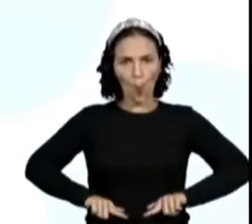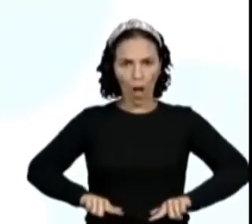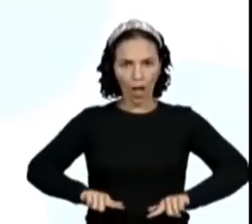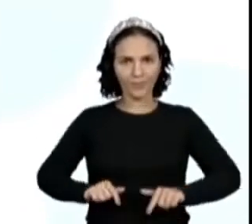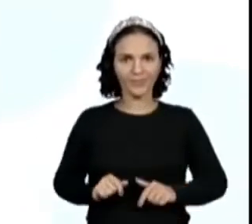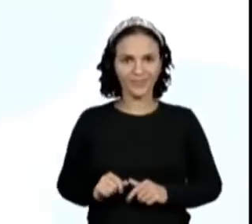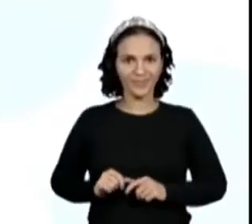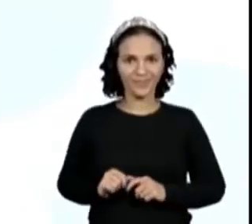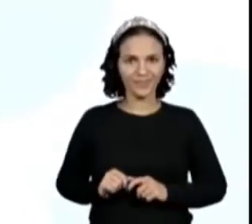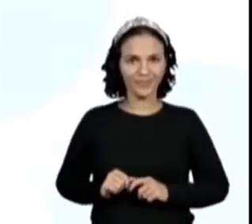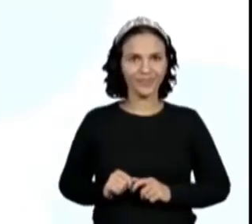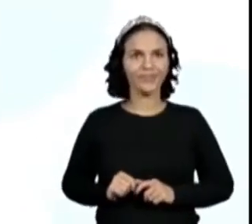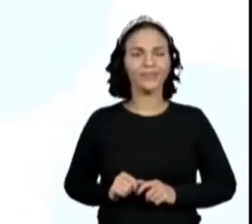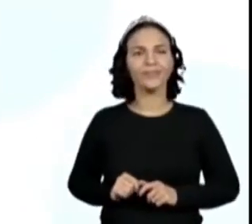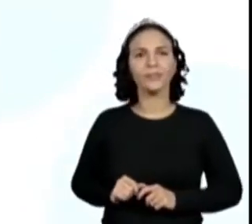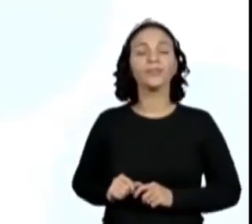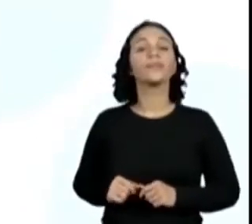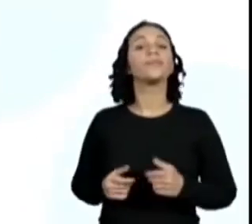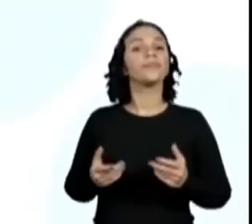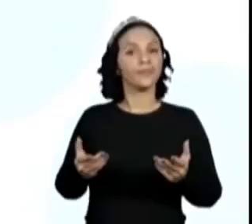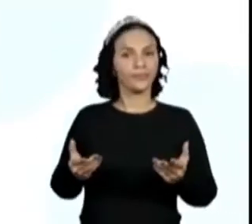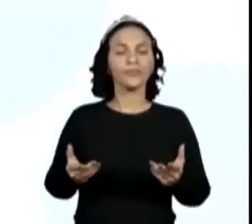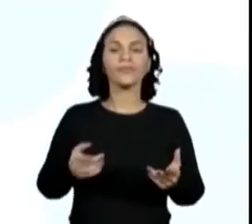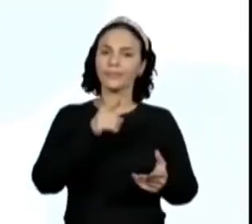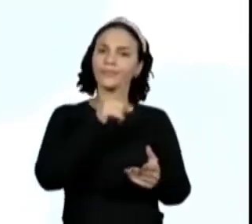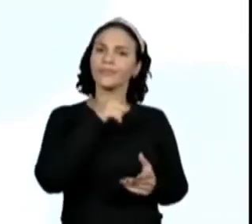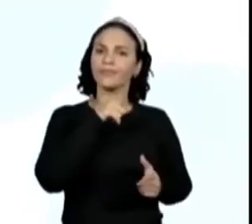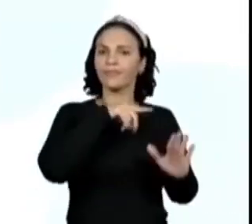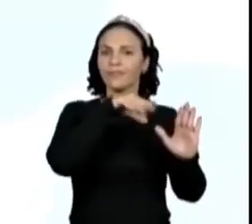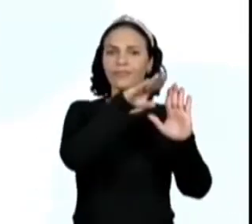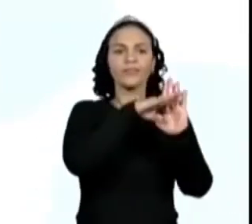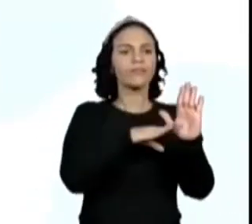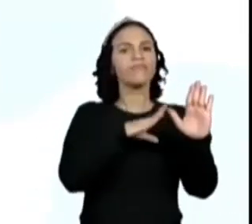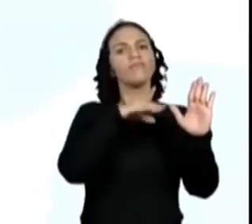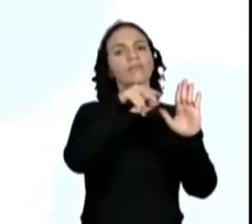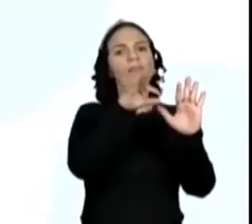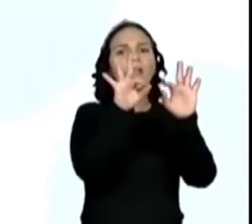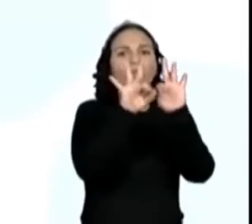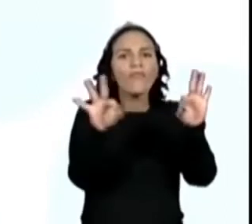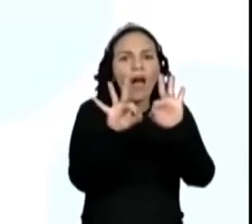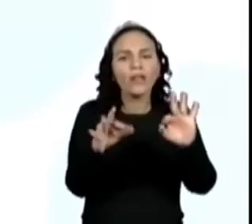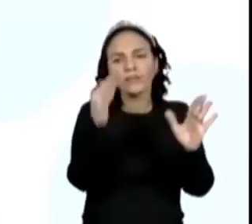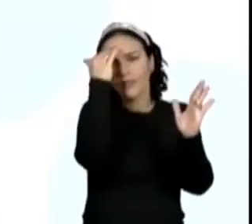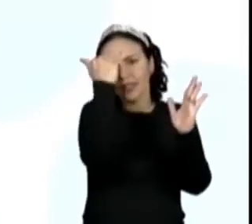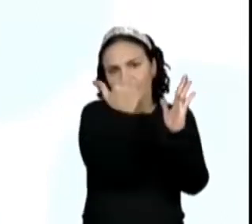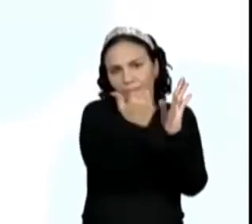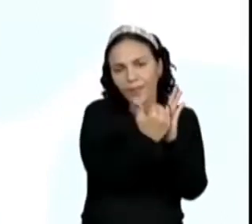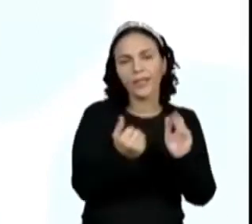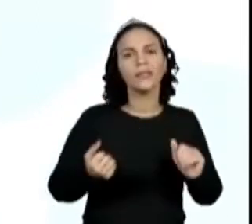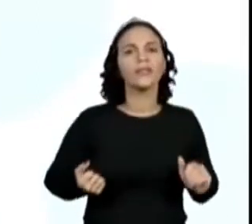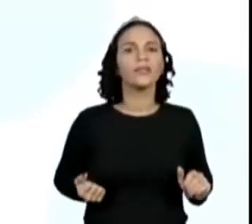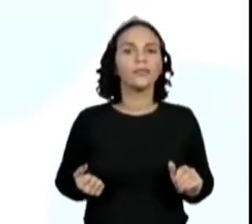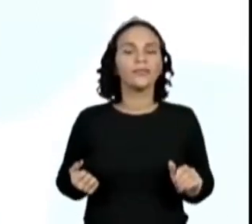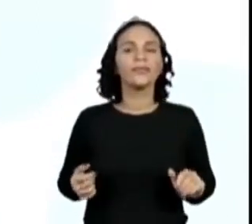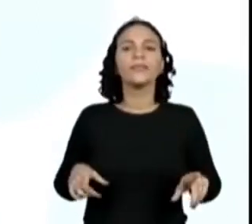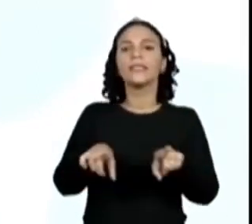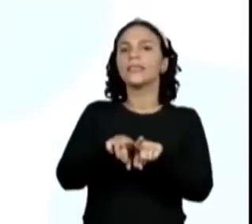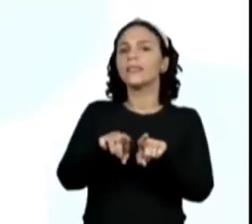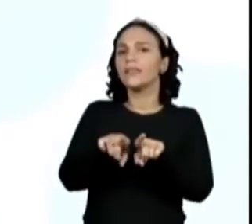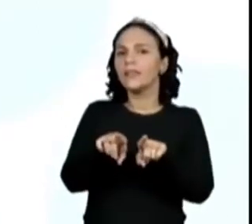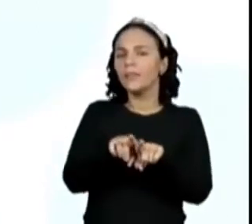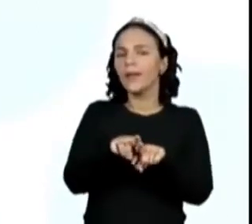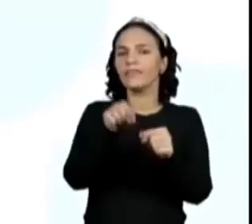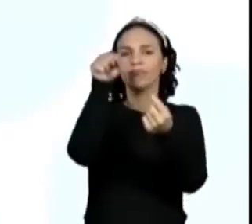Ficou E olha mais que a curta, gente, né? sim, mas respeitou os versos. Sim. Teve a parte em que aparece